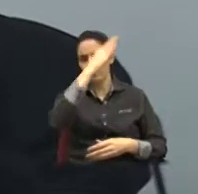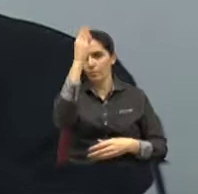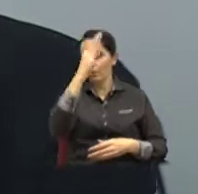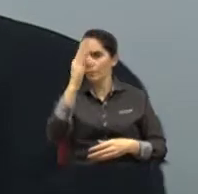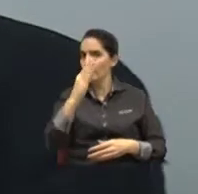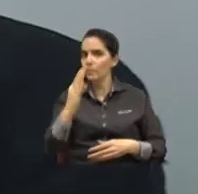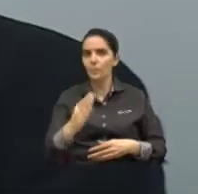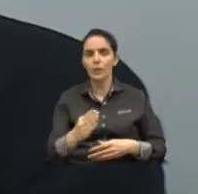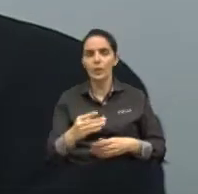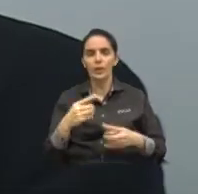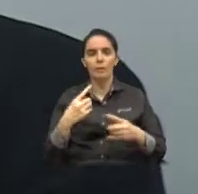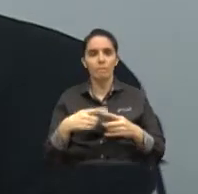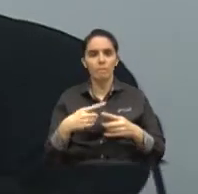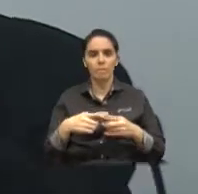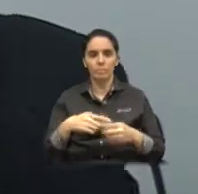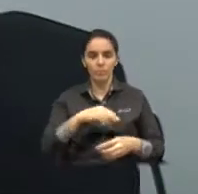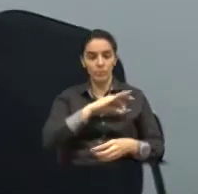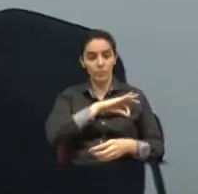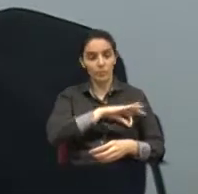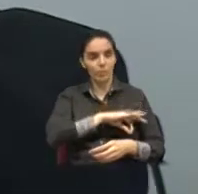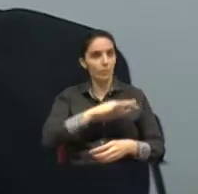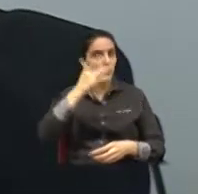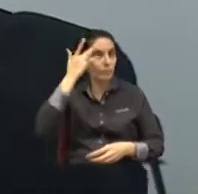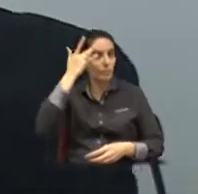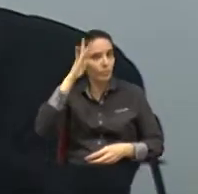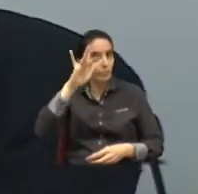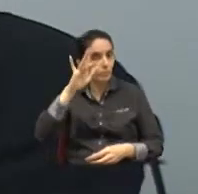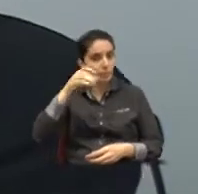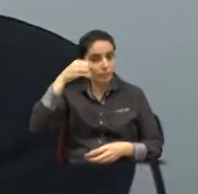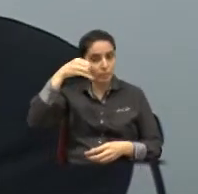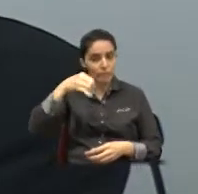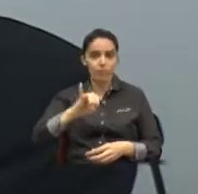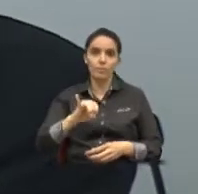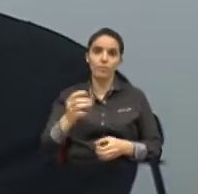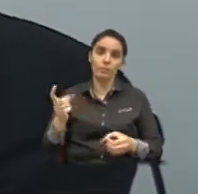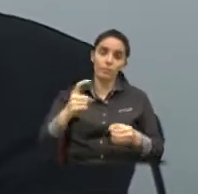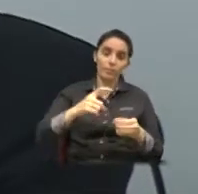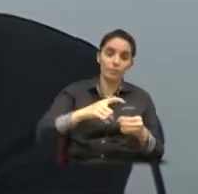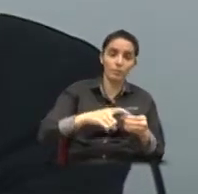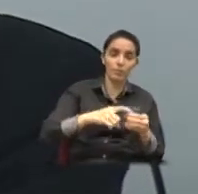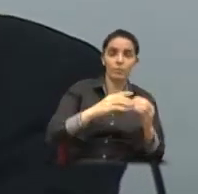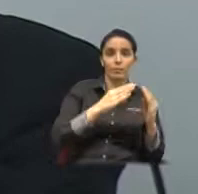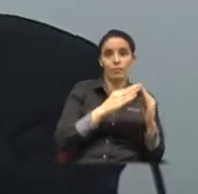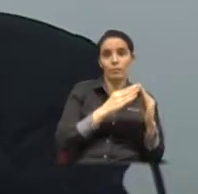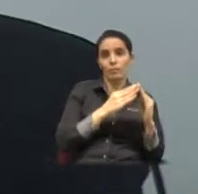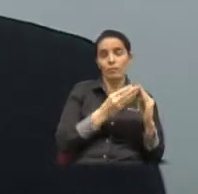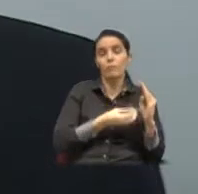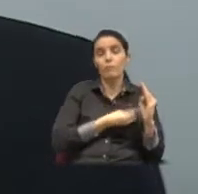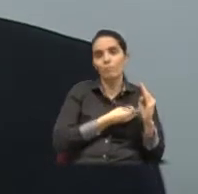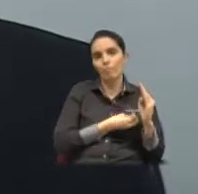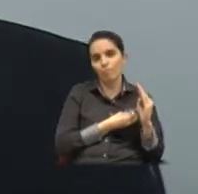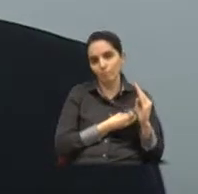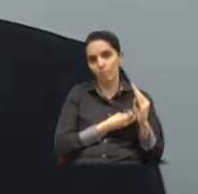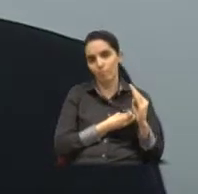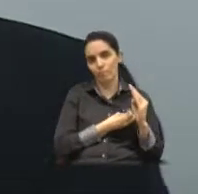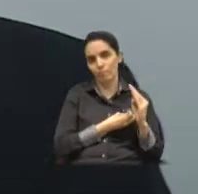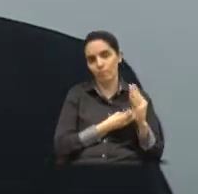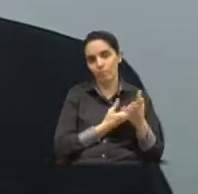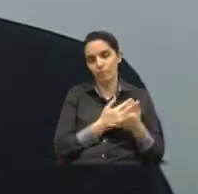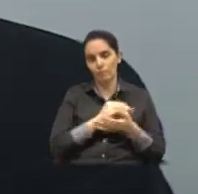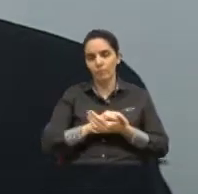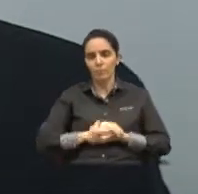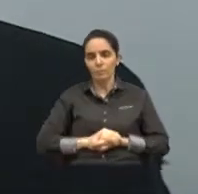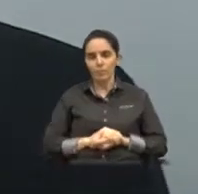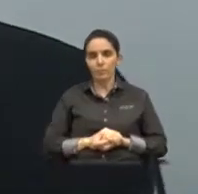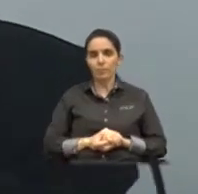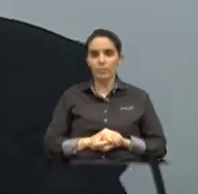não sabe se ele vai continuar até o final do dia com a sua vida.